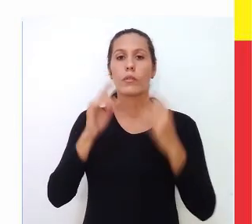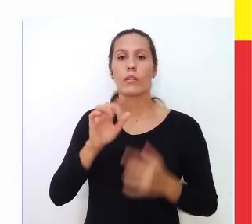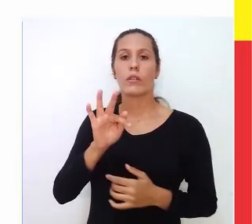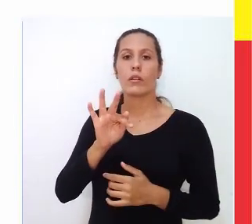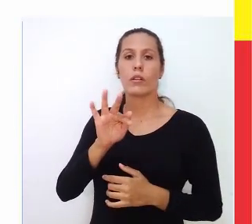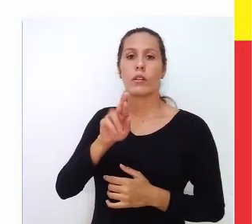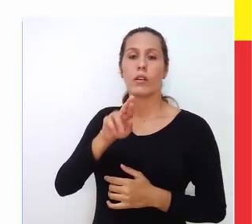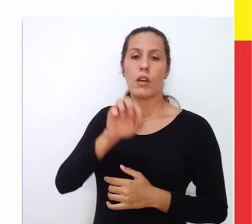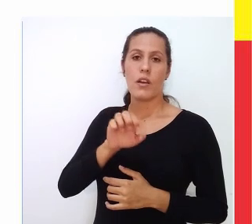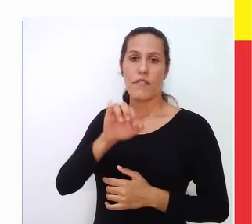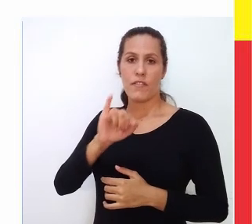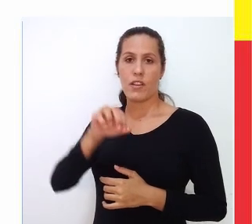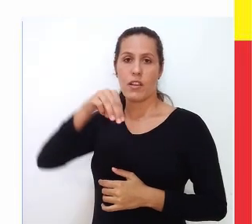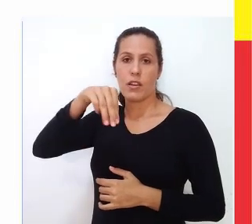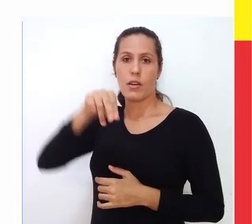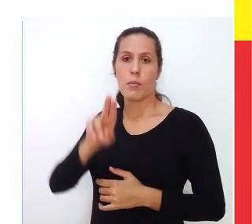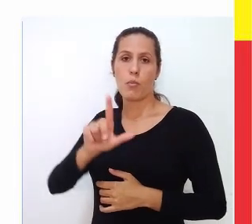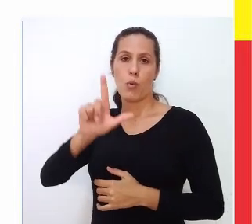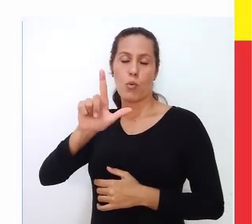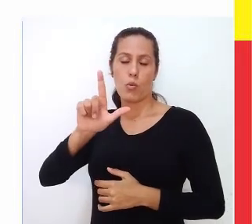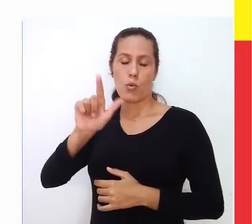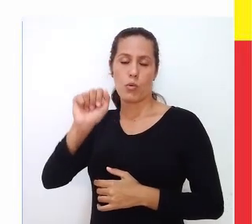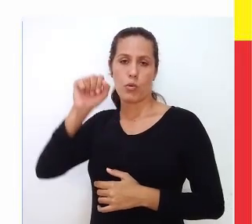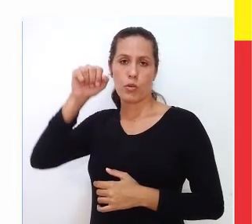Frei Mulambo, né, que é